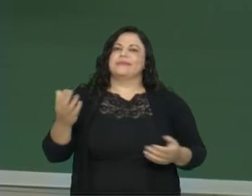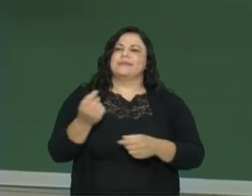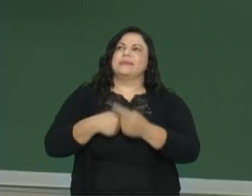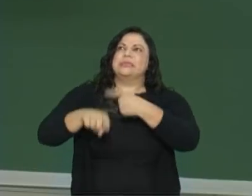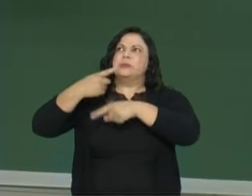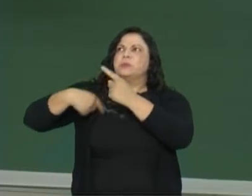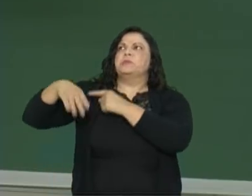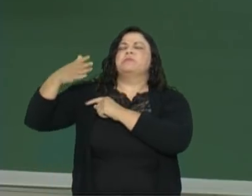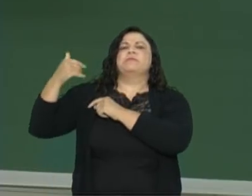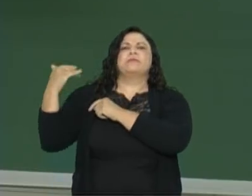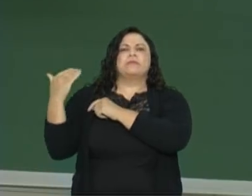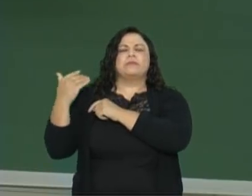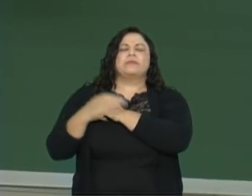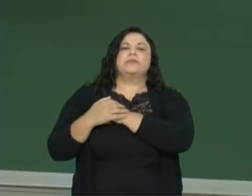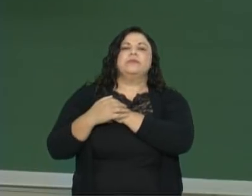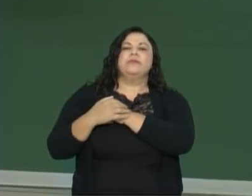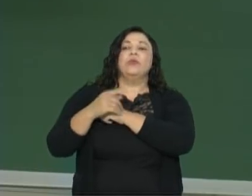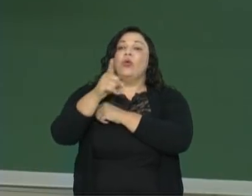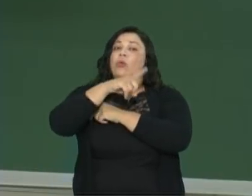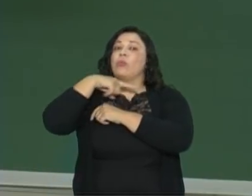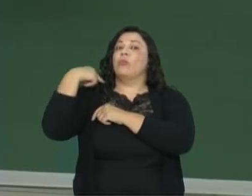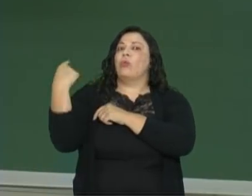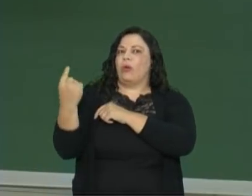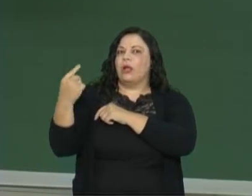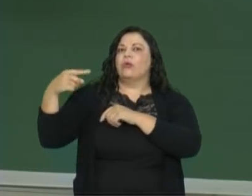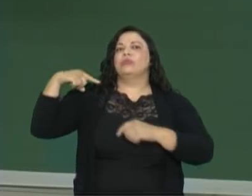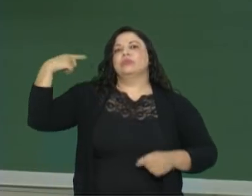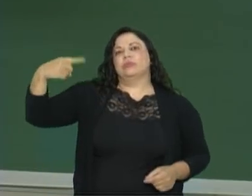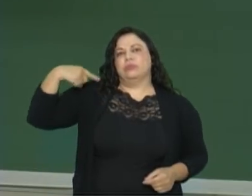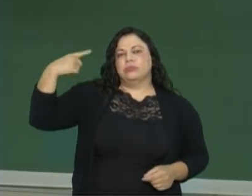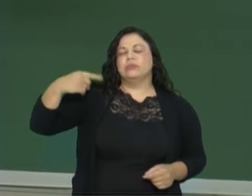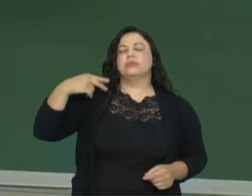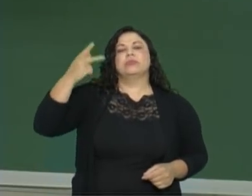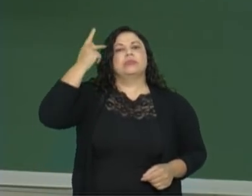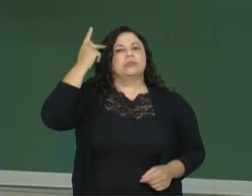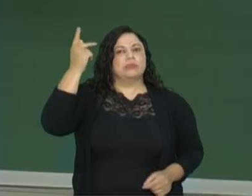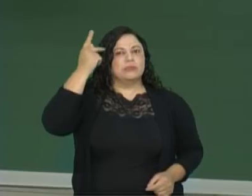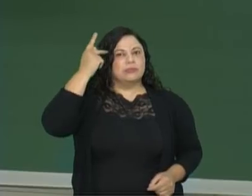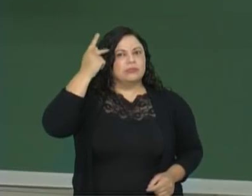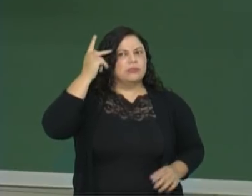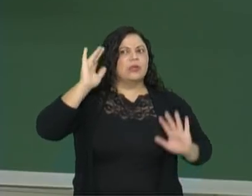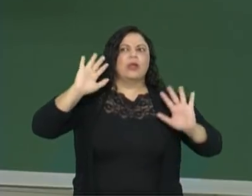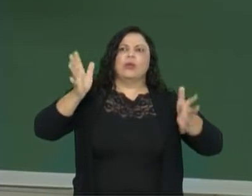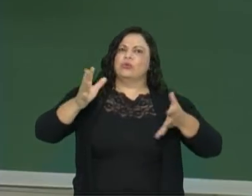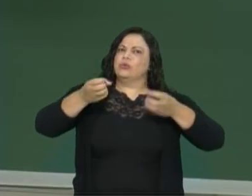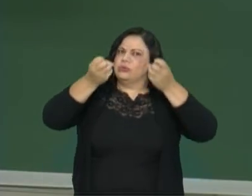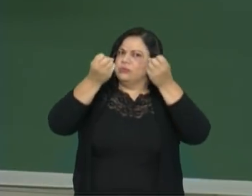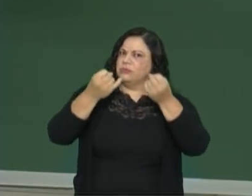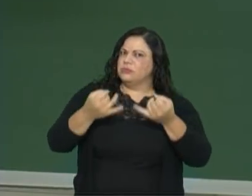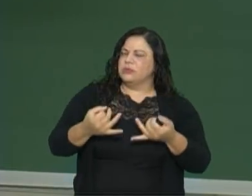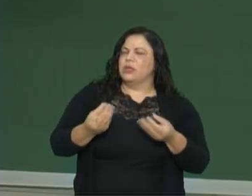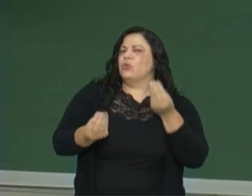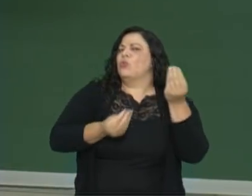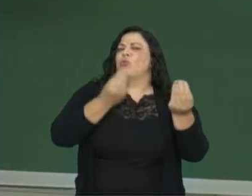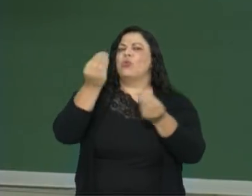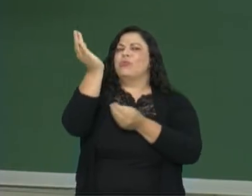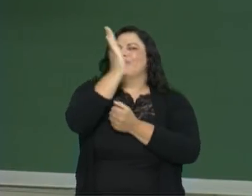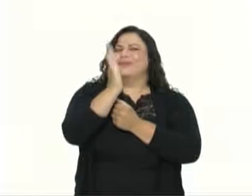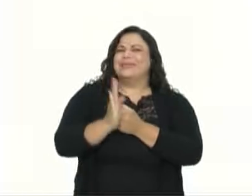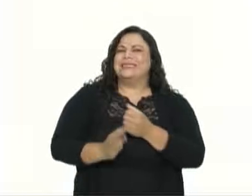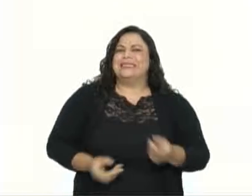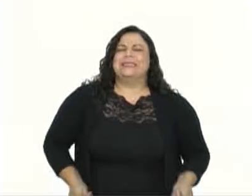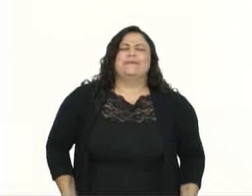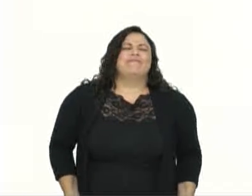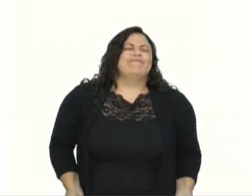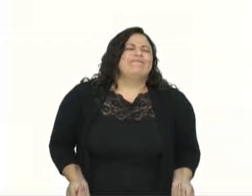um falecido deputado de São Paulo também já havia citado como o Brasil é rico nessa substância. O